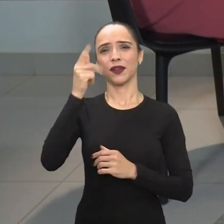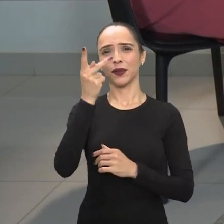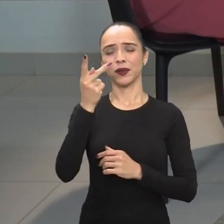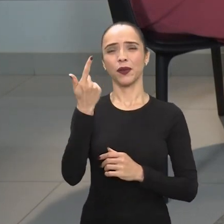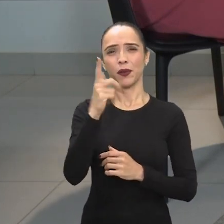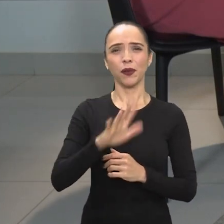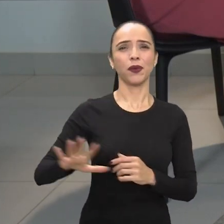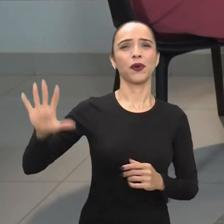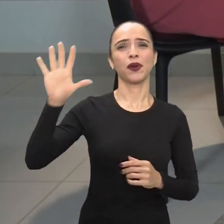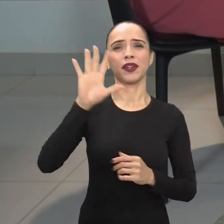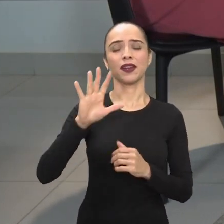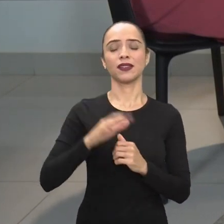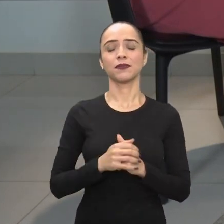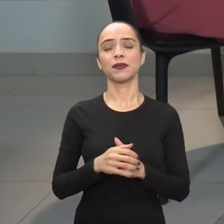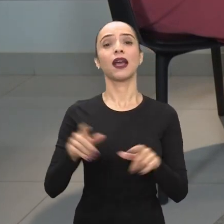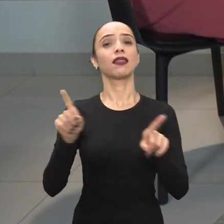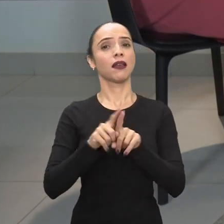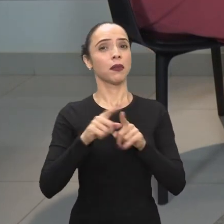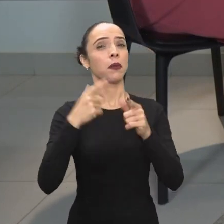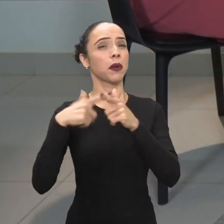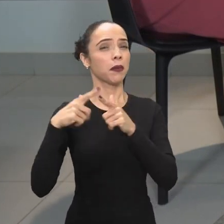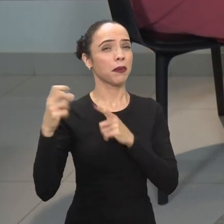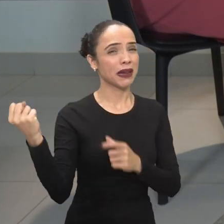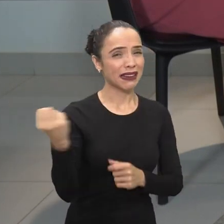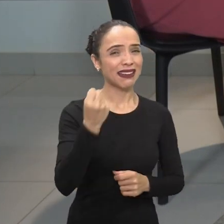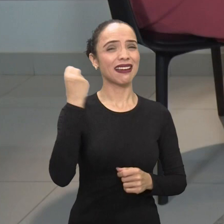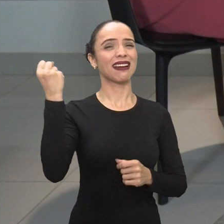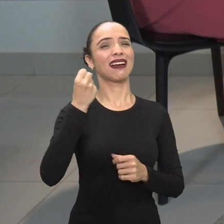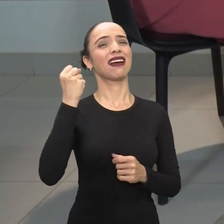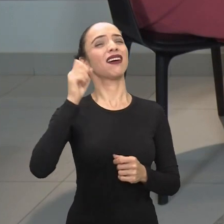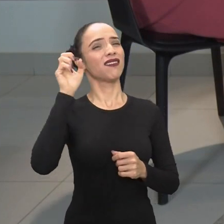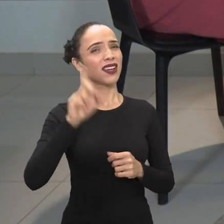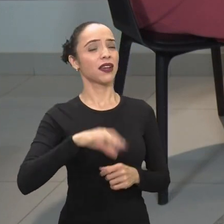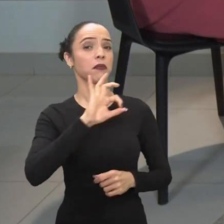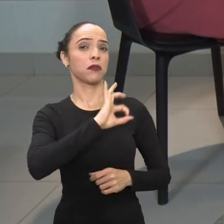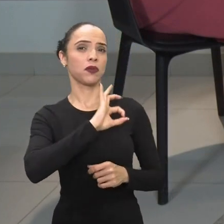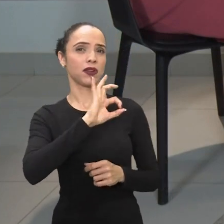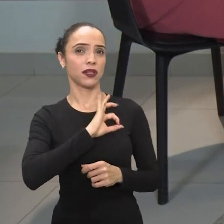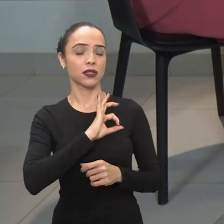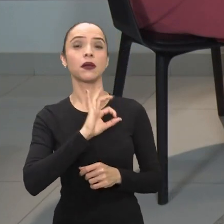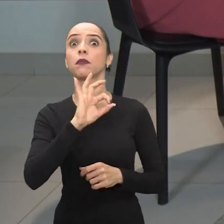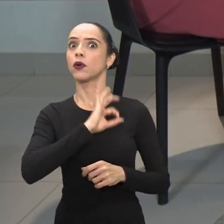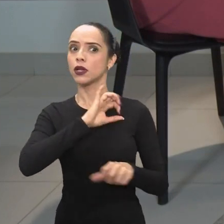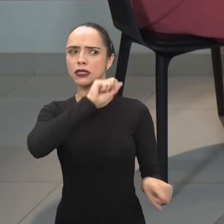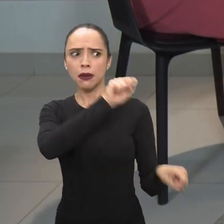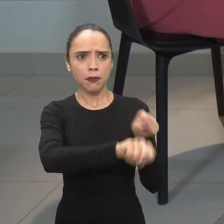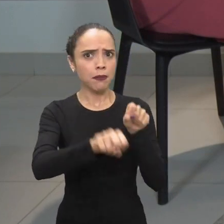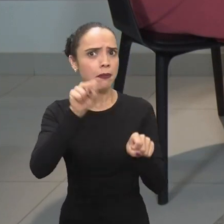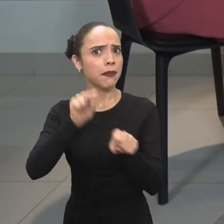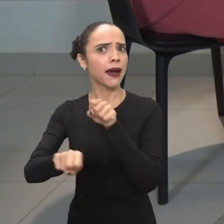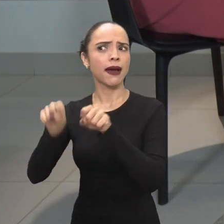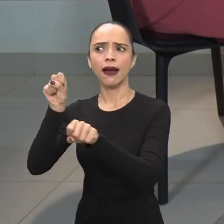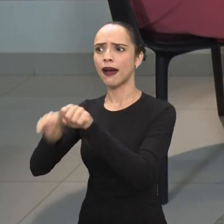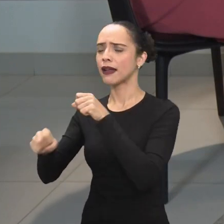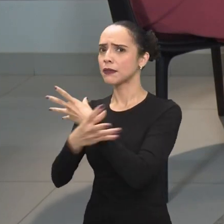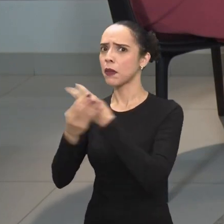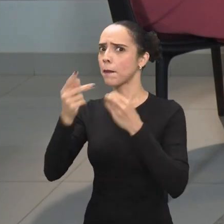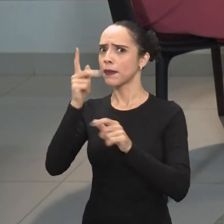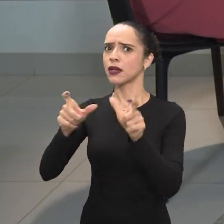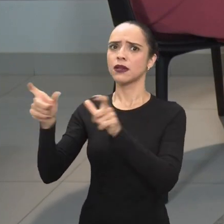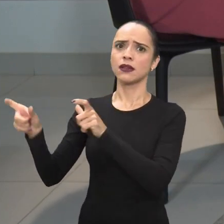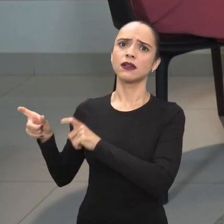gravíssimo que se enfrenta aqui que é a letalidade policial né mata-se Muito a polícia mata muito em Goiás